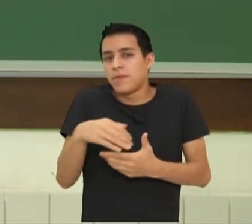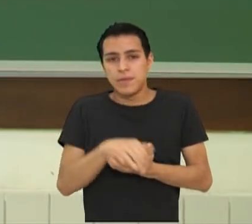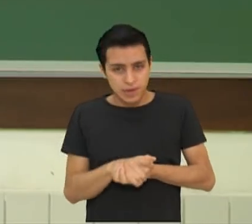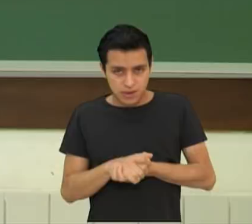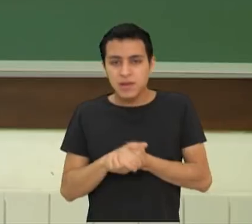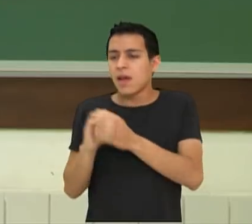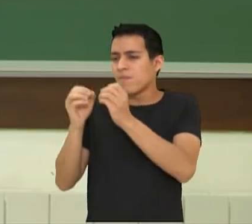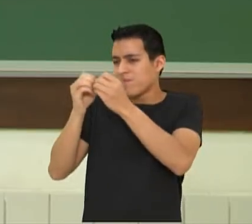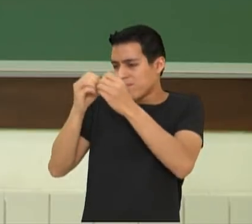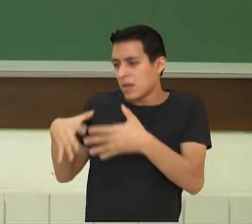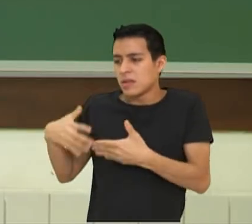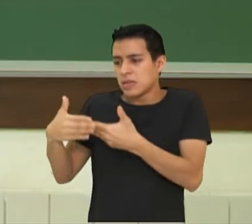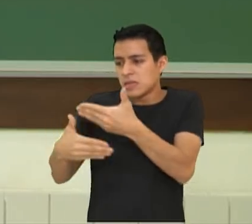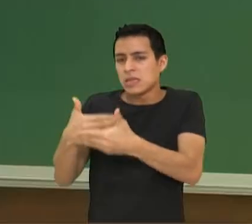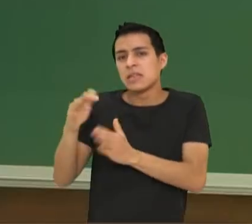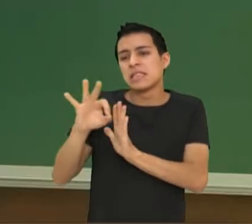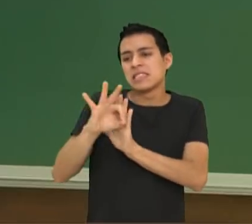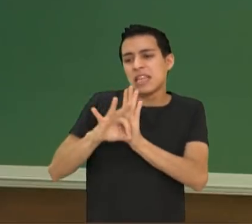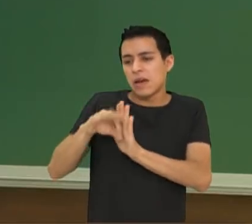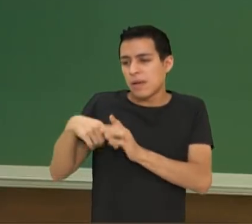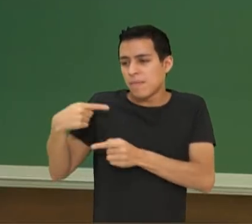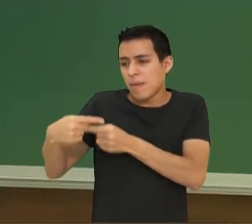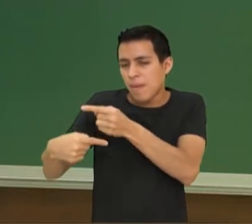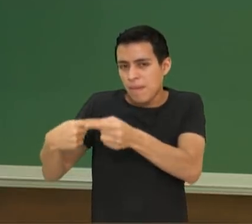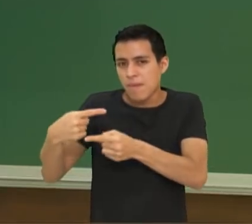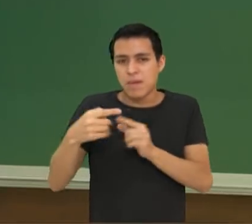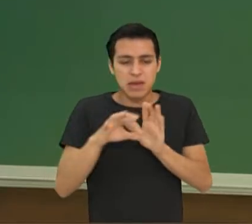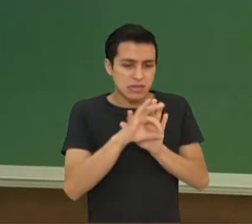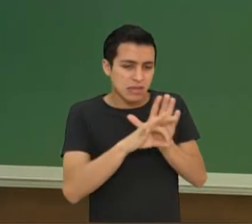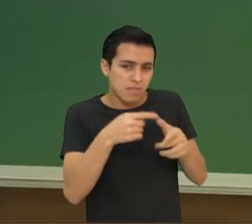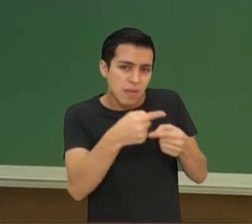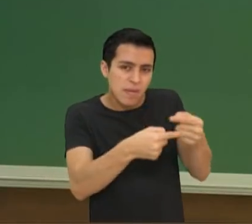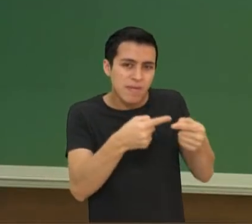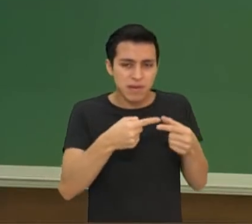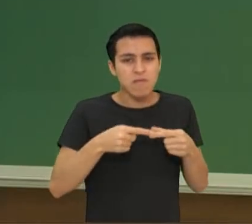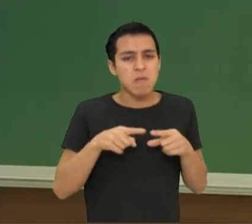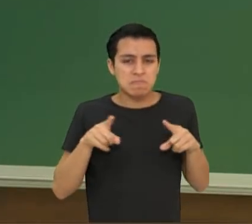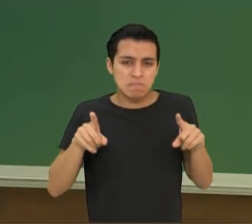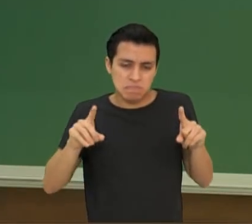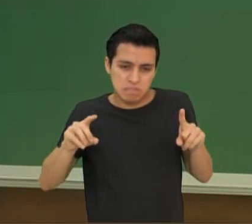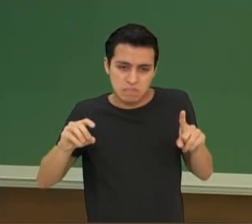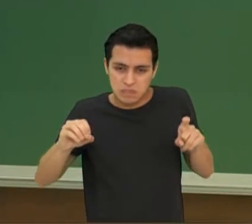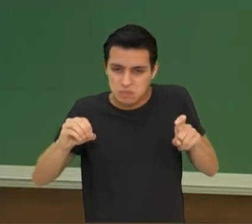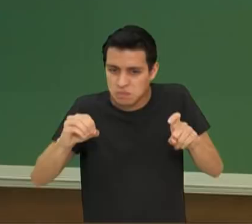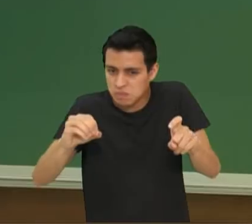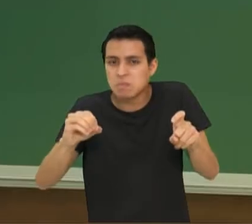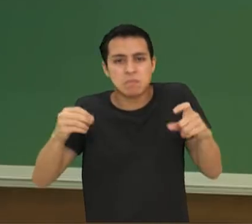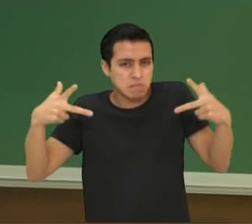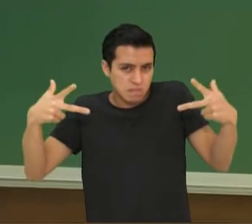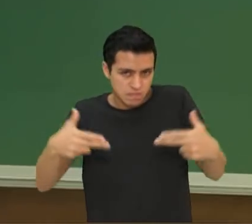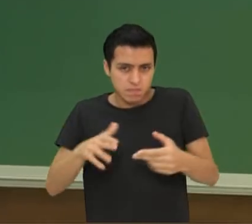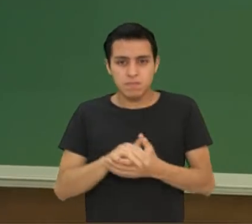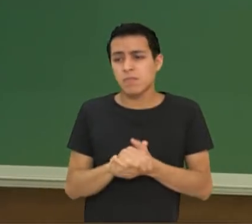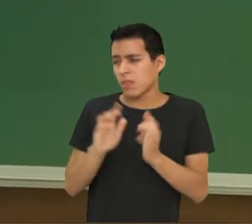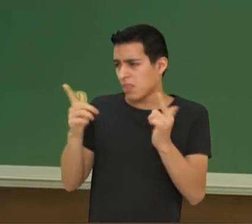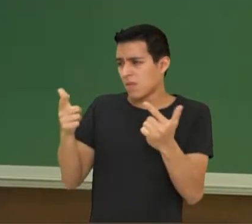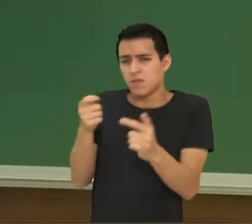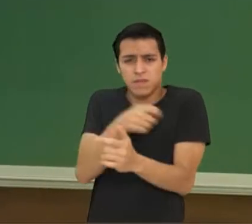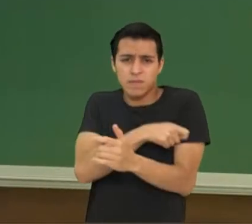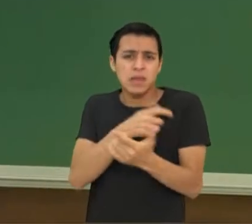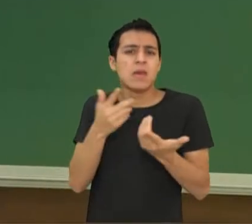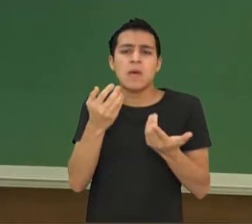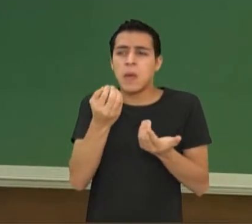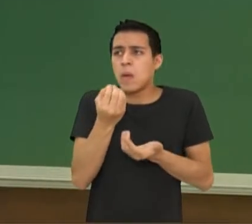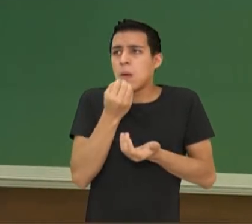Acaba prejudicando a produção de células reprodutoras, masculinas e femininas. Não tem vacina, logo o único